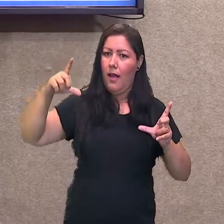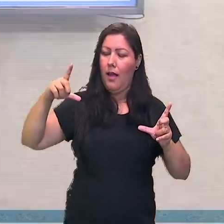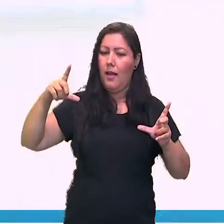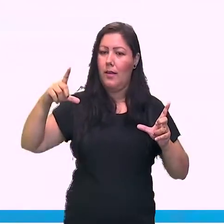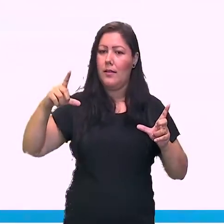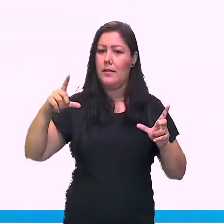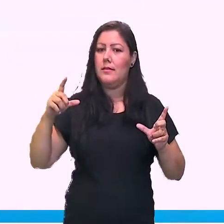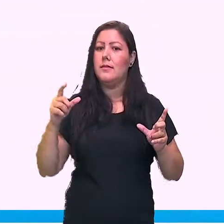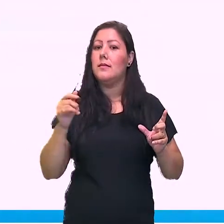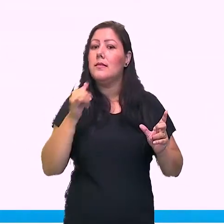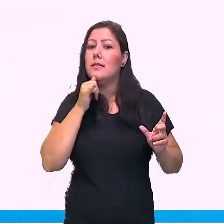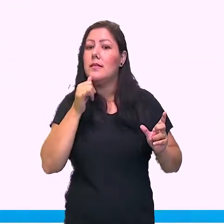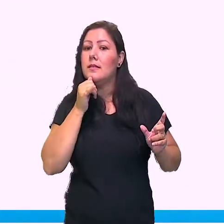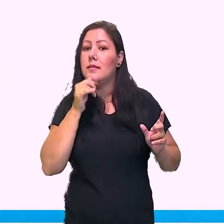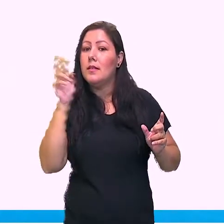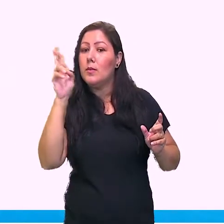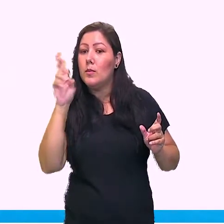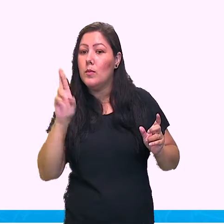a Rússia.